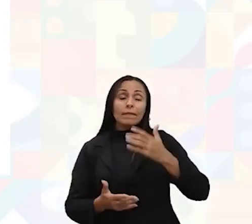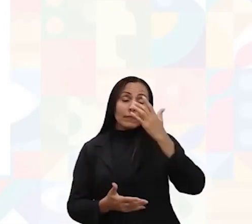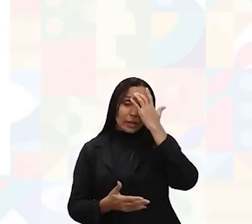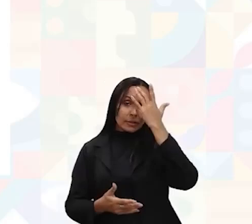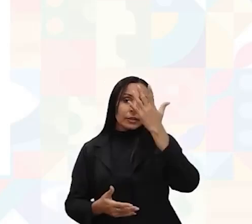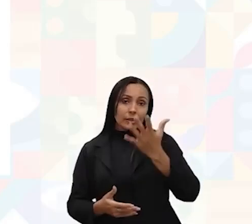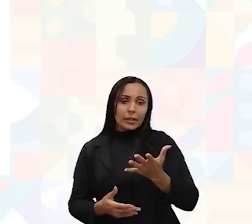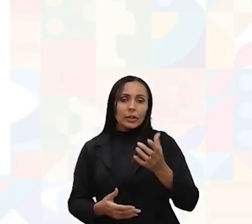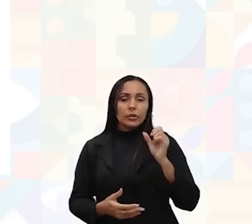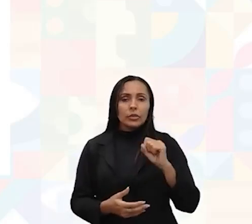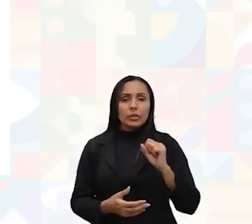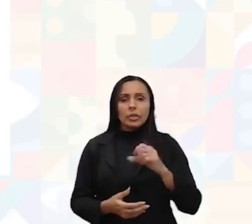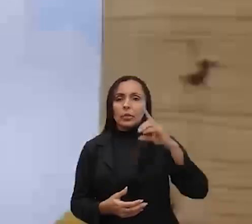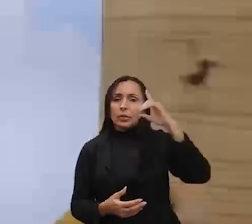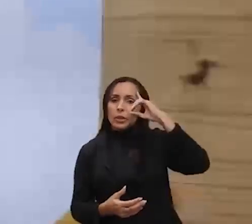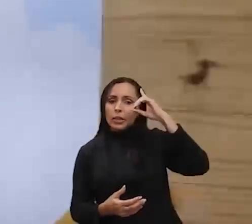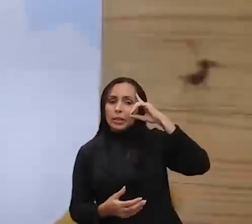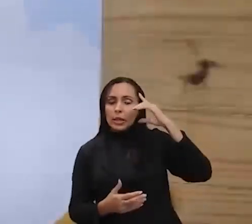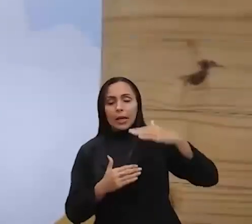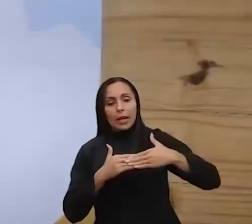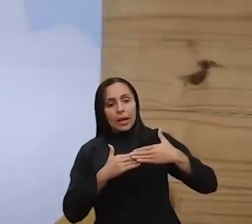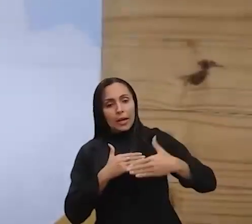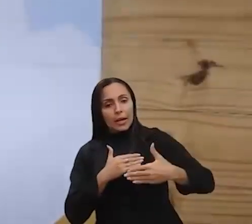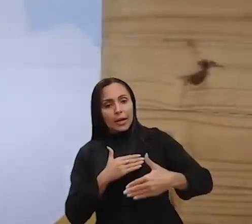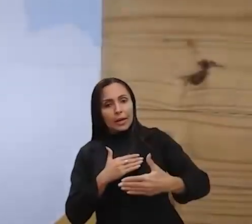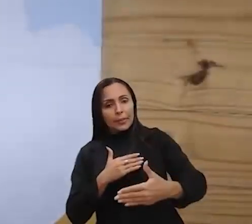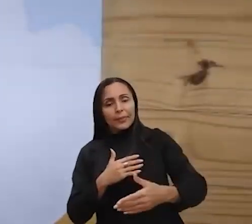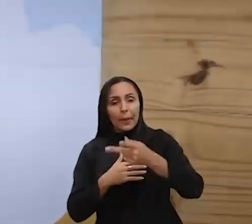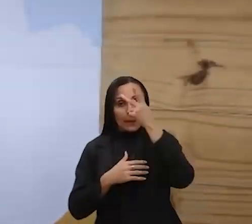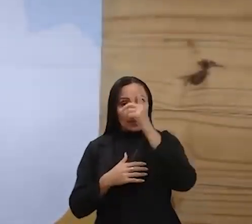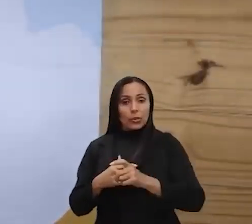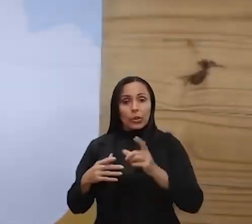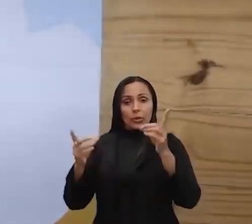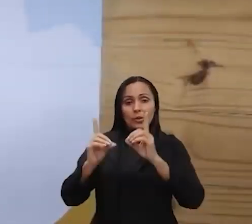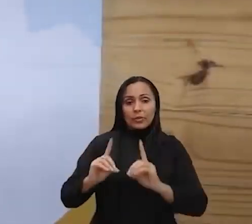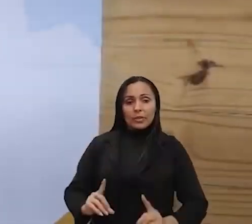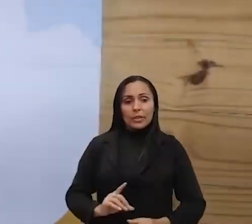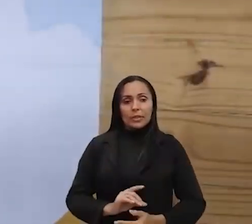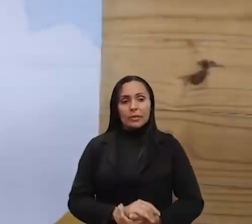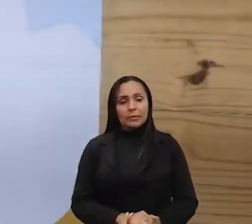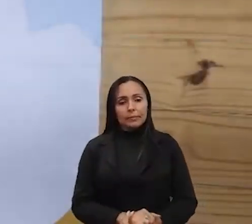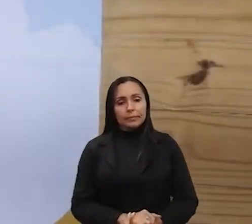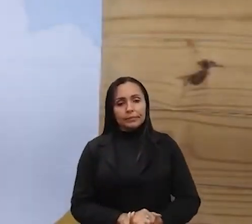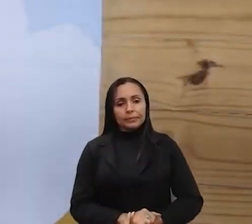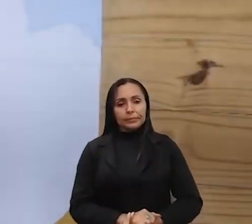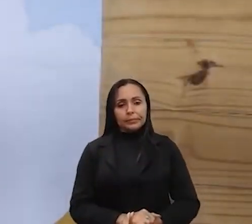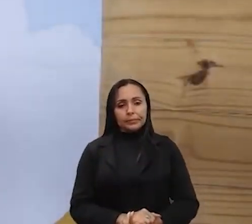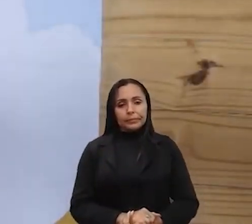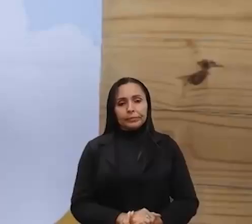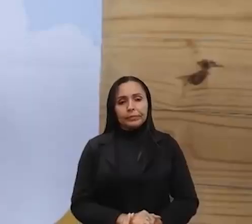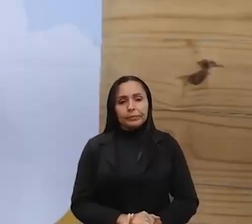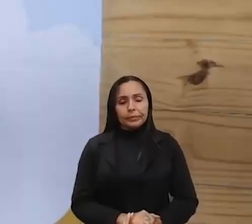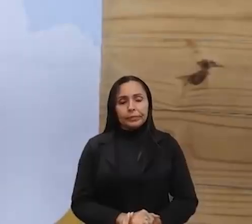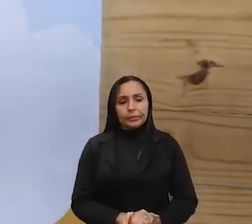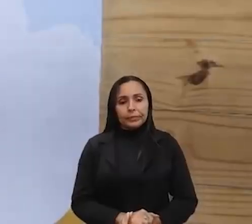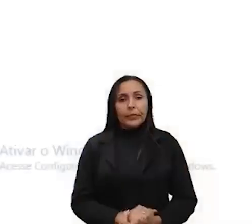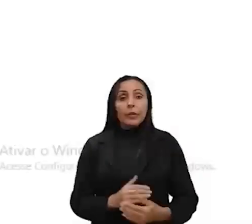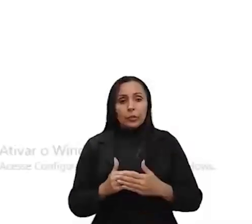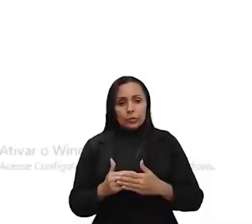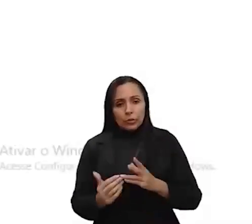facilitando o dia a dia da pessoa com deficiência. E vamos dar